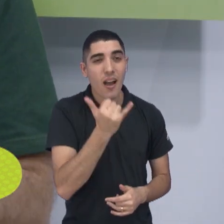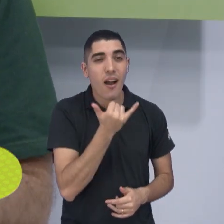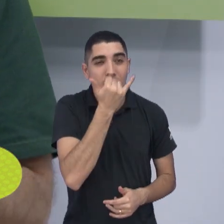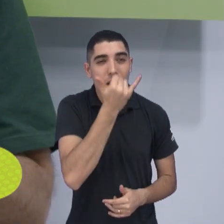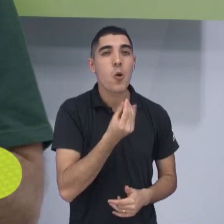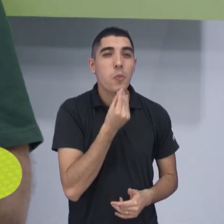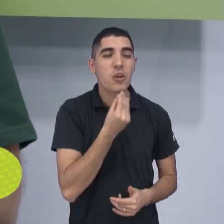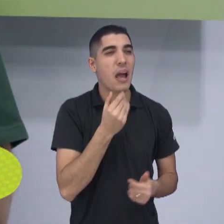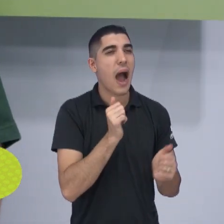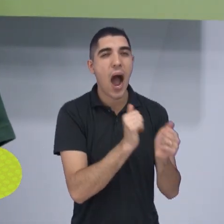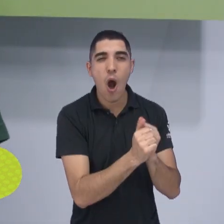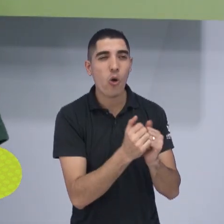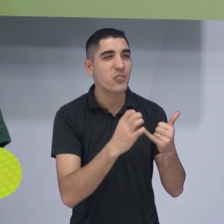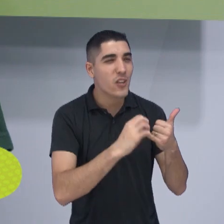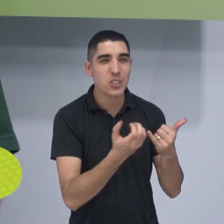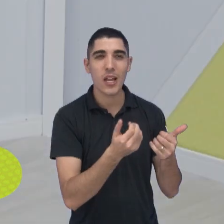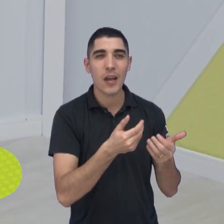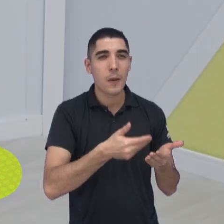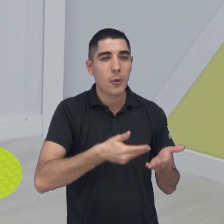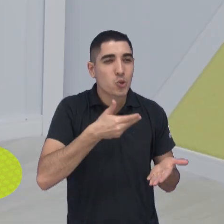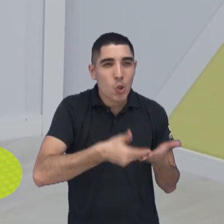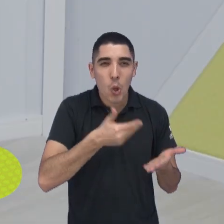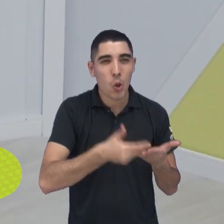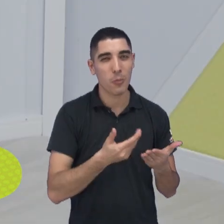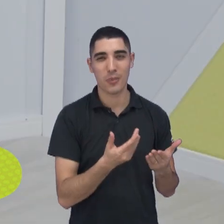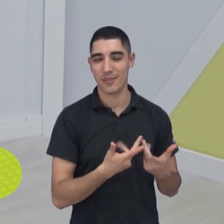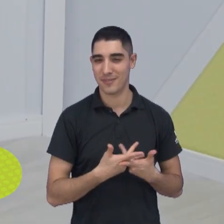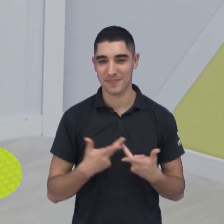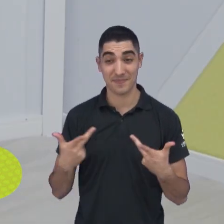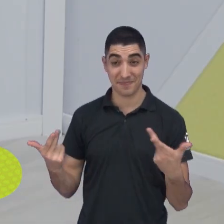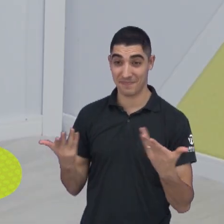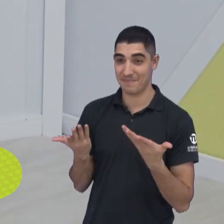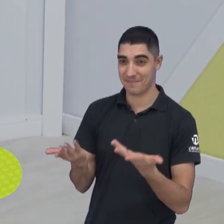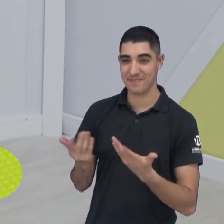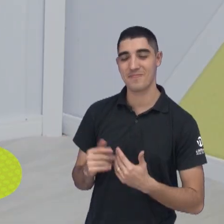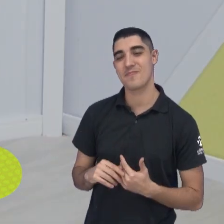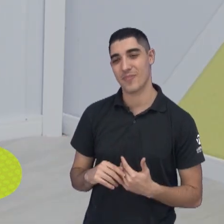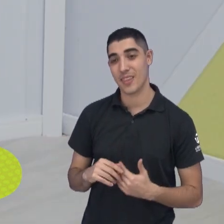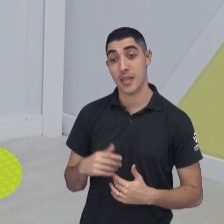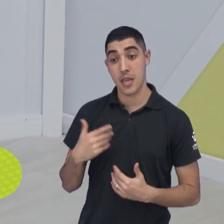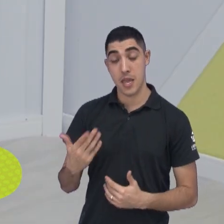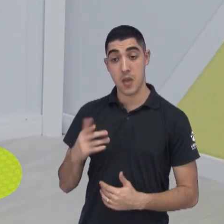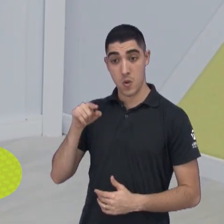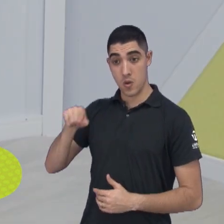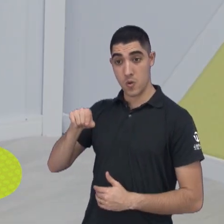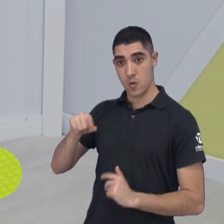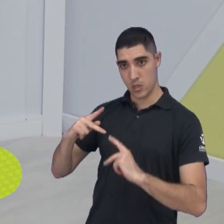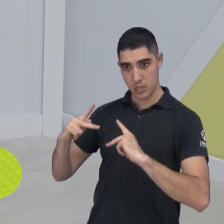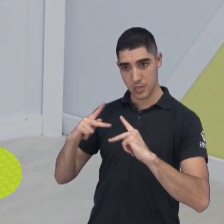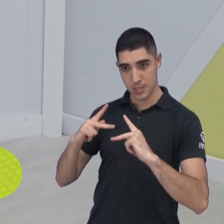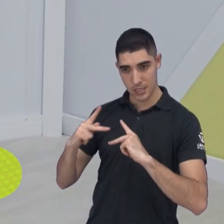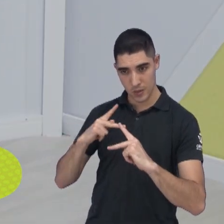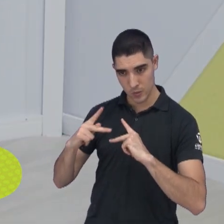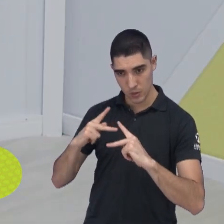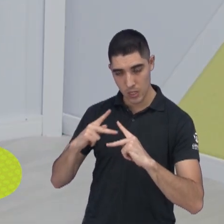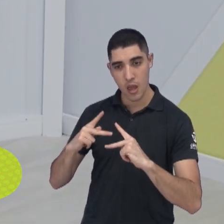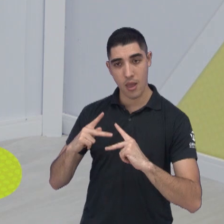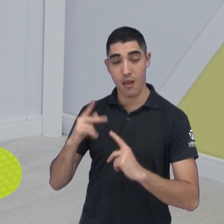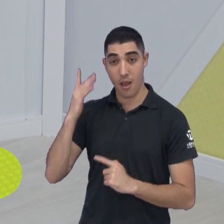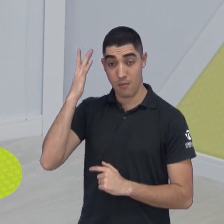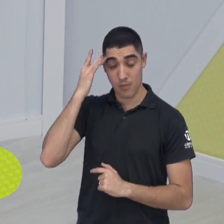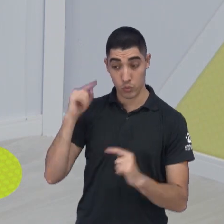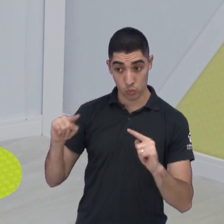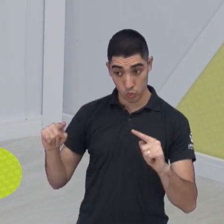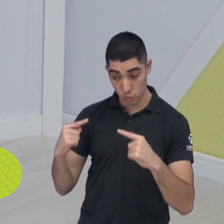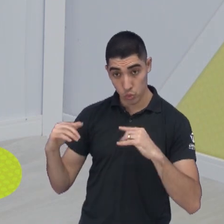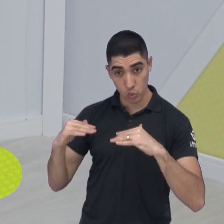o macarrão ou o bolinho de chuva. Bolinho de chuva é bom, hein? O detalhe é o seguinte, pois é, o São José tem esse jogo importante, como disse o